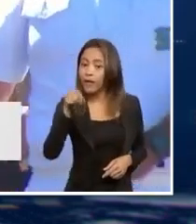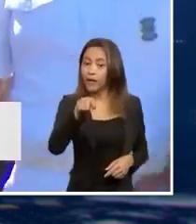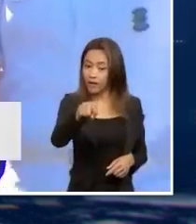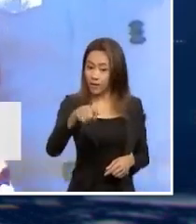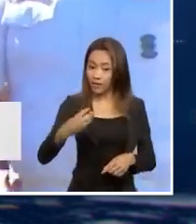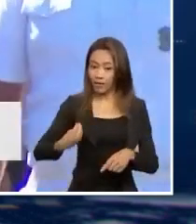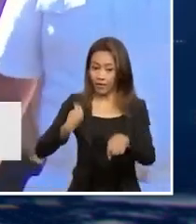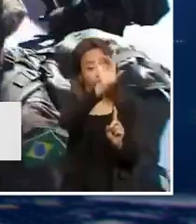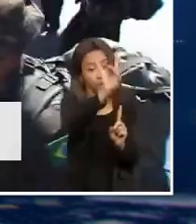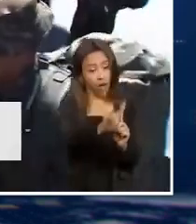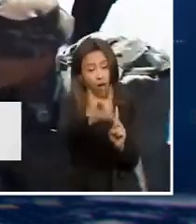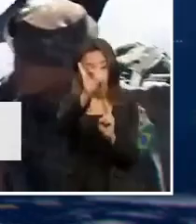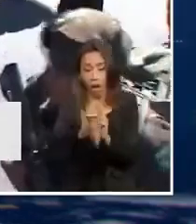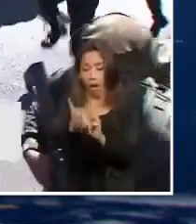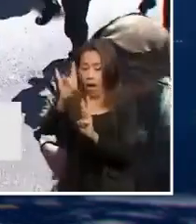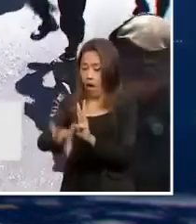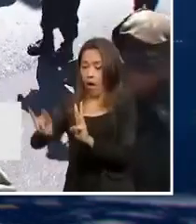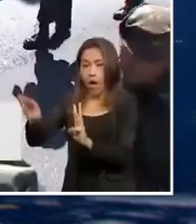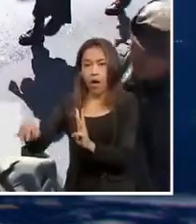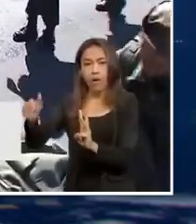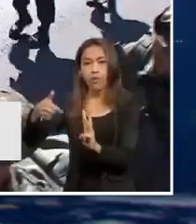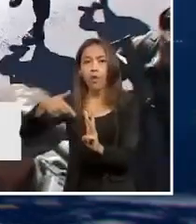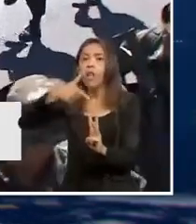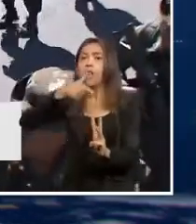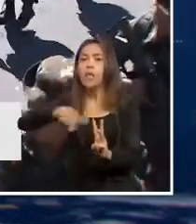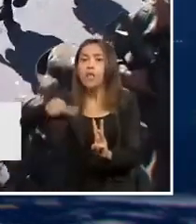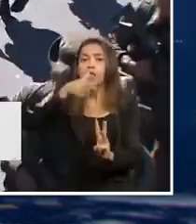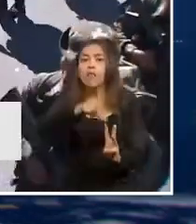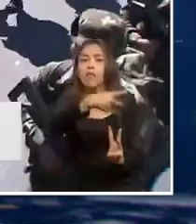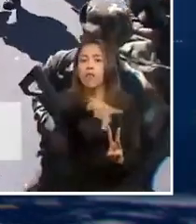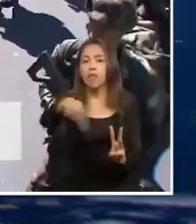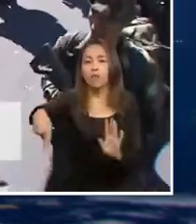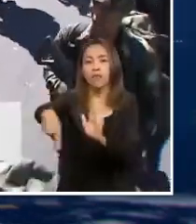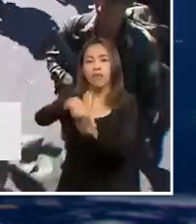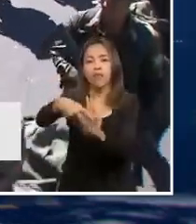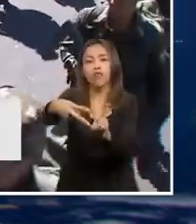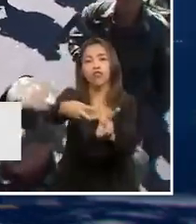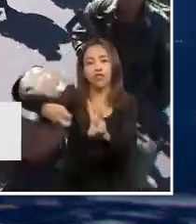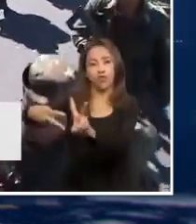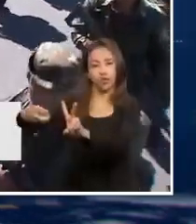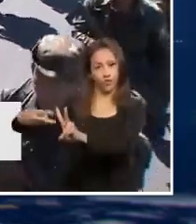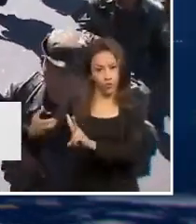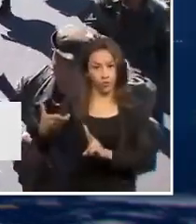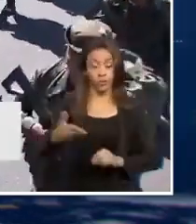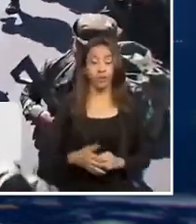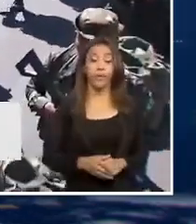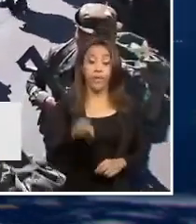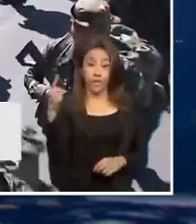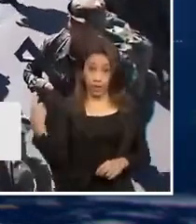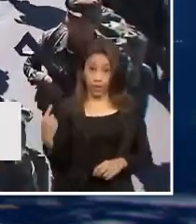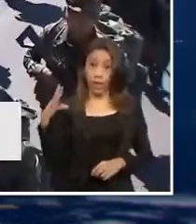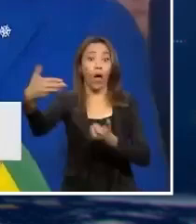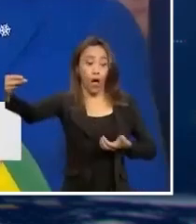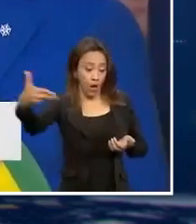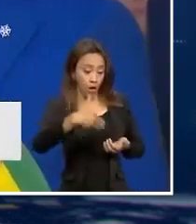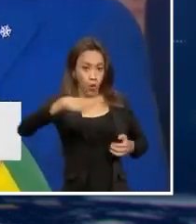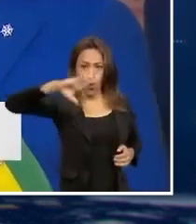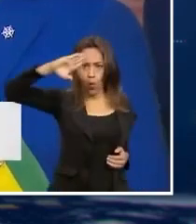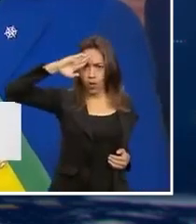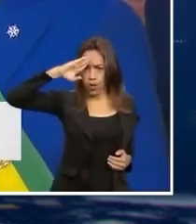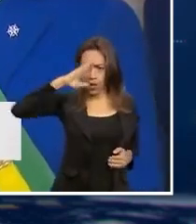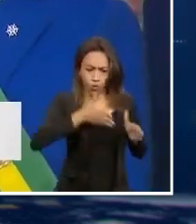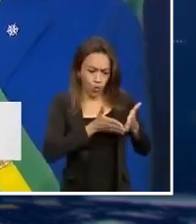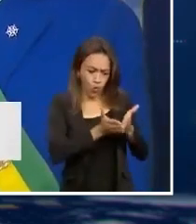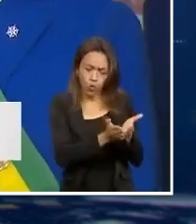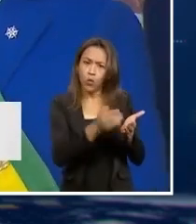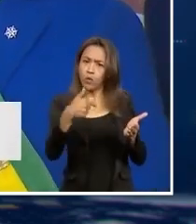público, ficaram em casa, ainda bem, não teve nada quebrado. E só lembrar que o Lula lá perdeu para o Bolsonaro. O Bolsonaro